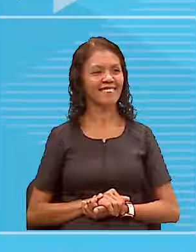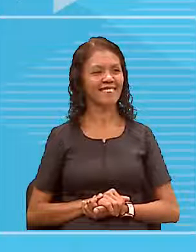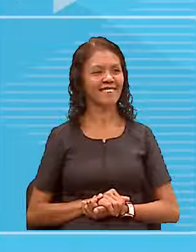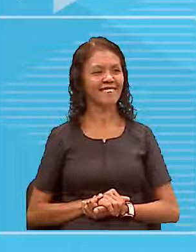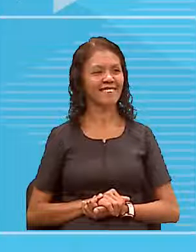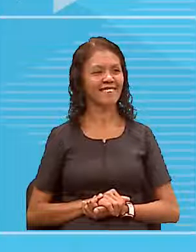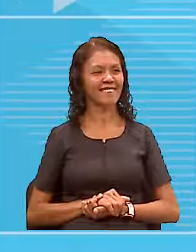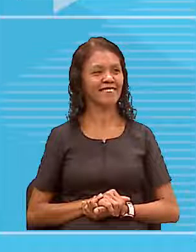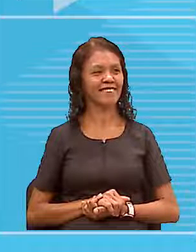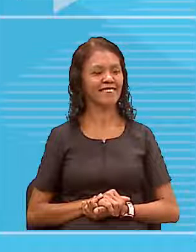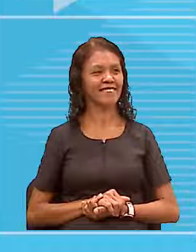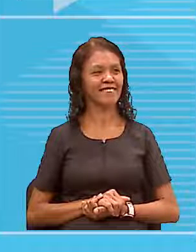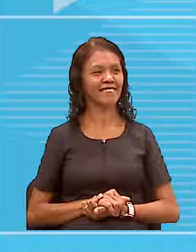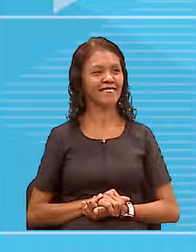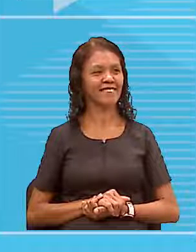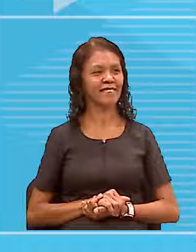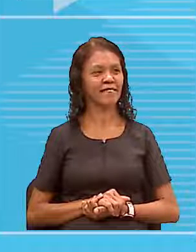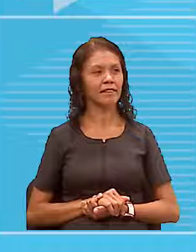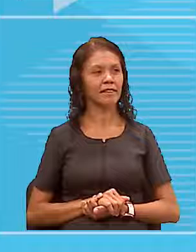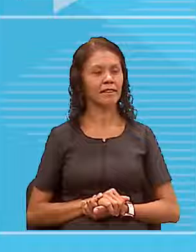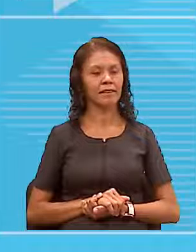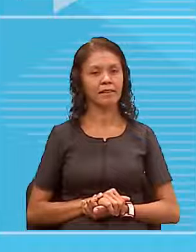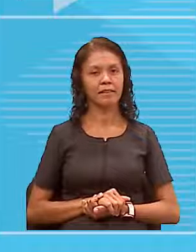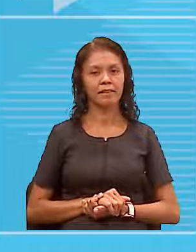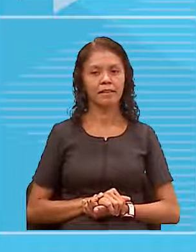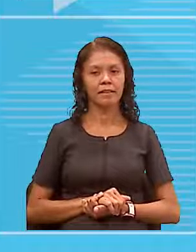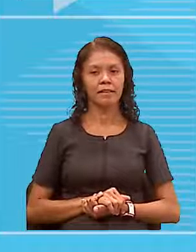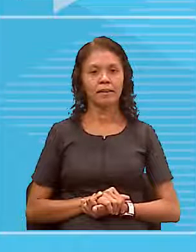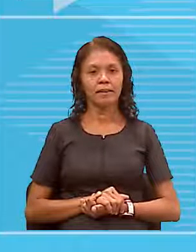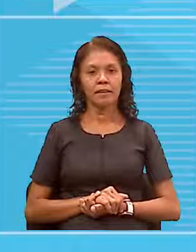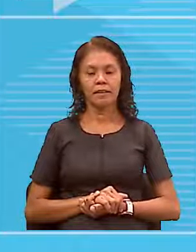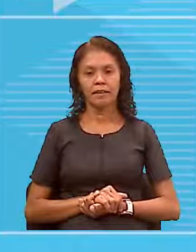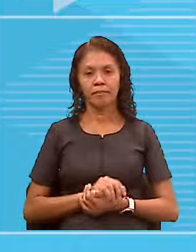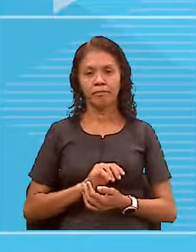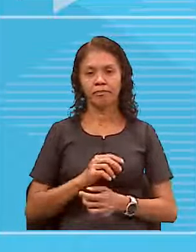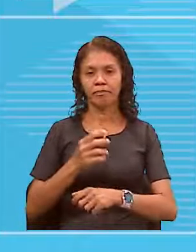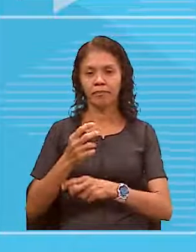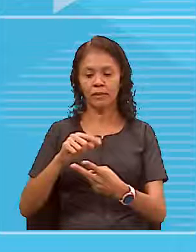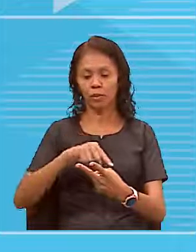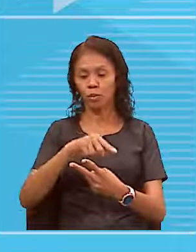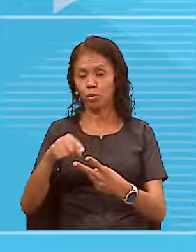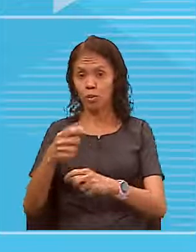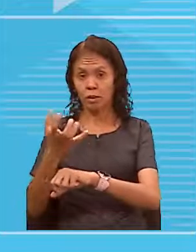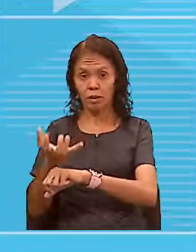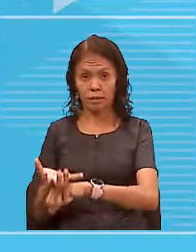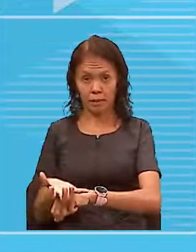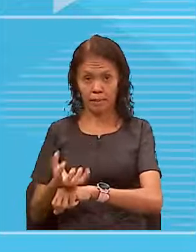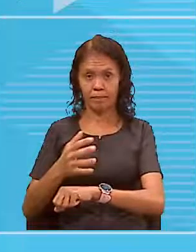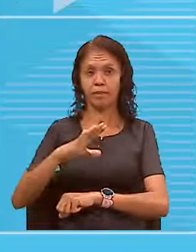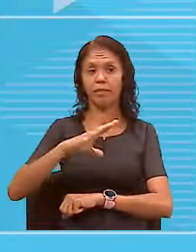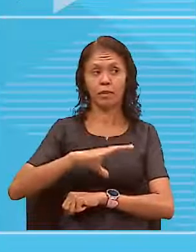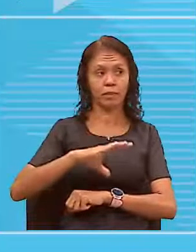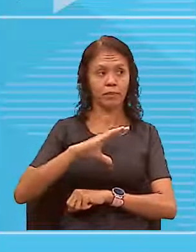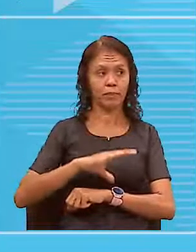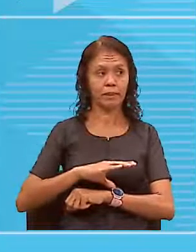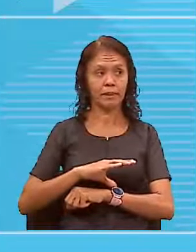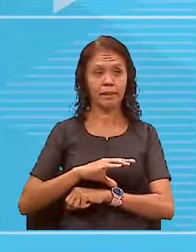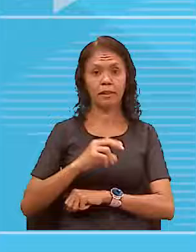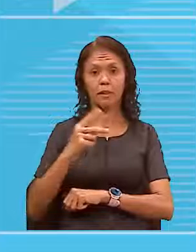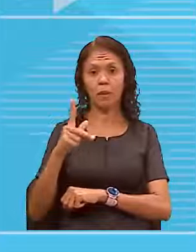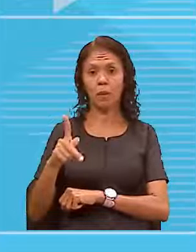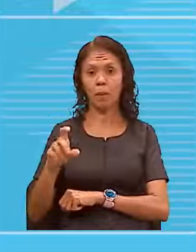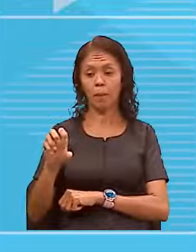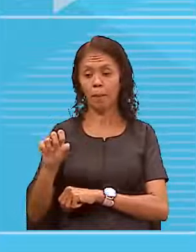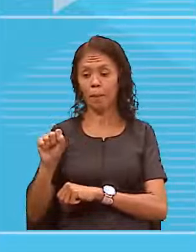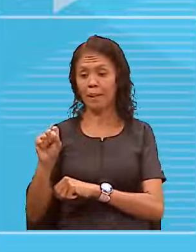Vamos supor que o português tem um peso 2 e a matemática tem um peso 5. Vamos supor. Um